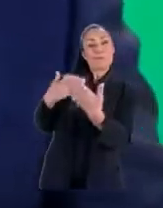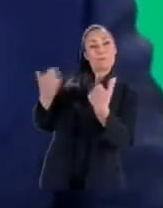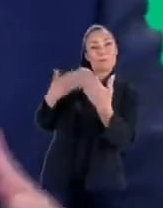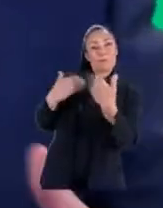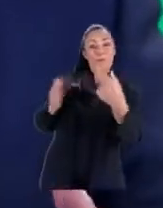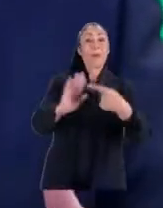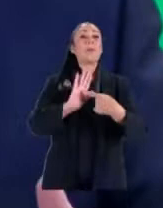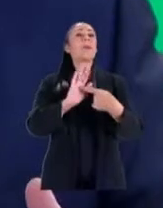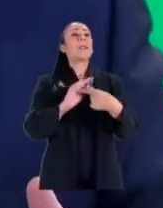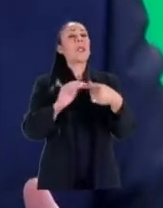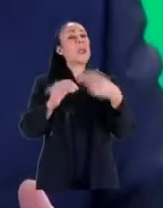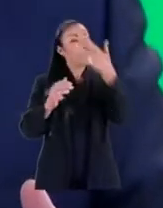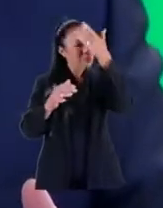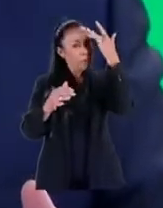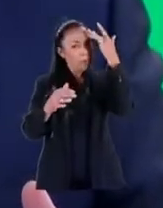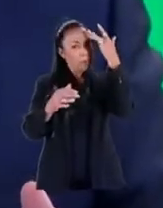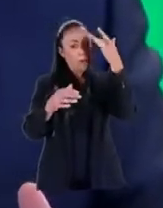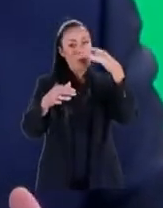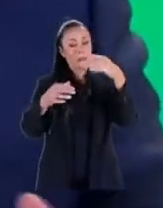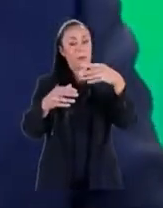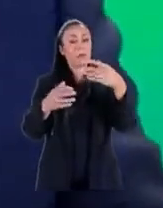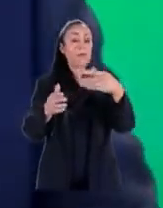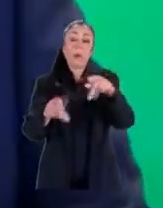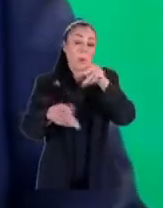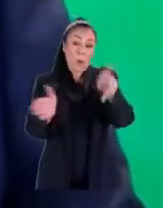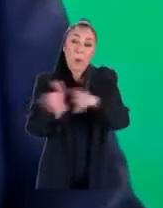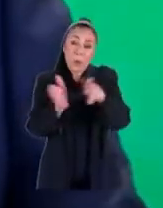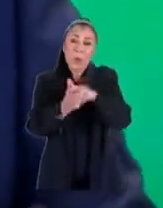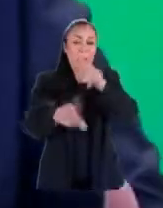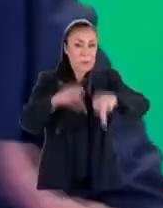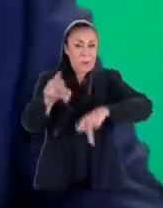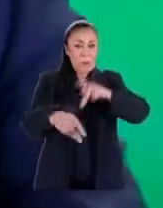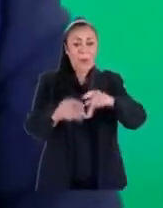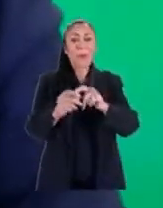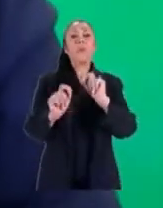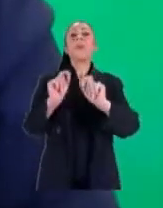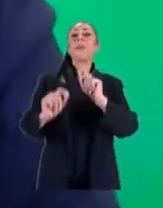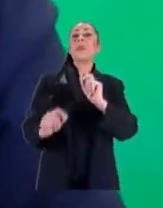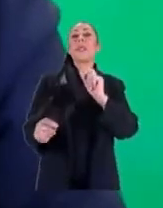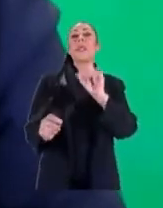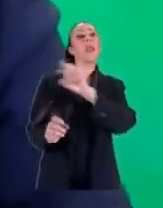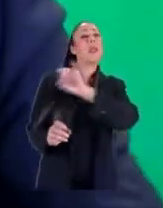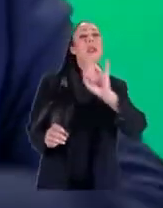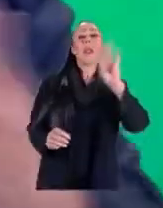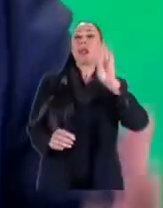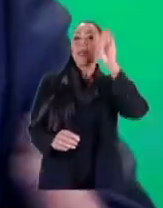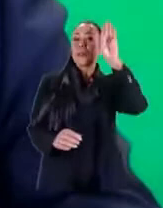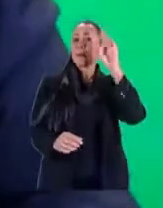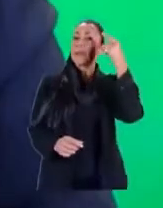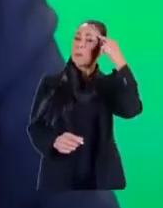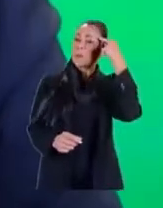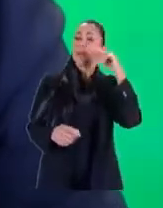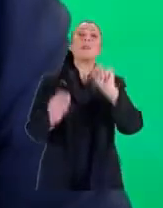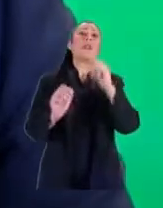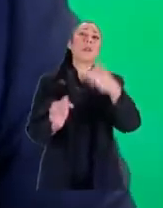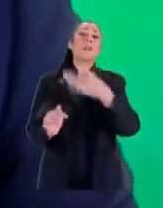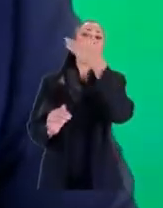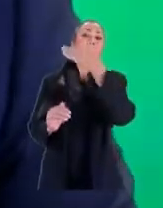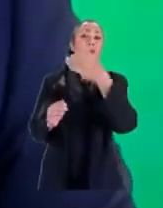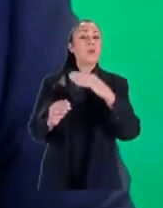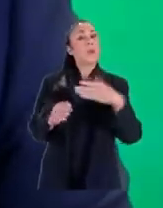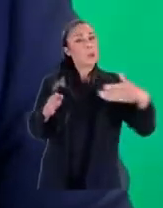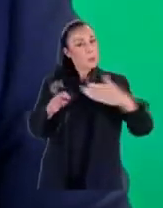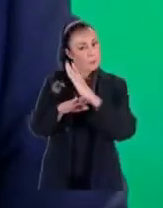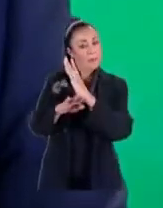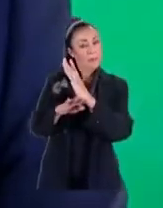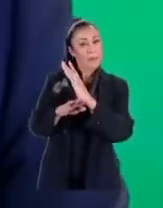para mostrar para um público popular, que é o meu público, o que pensam os candidatos e o que eles vão fazer caso sejam